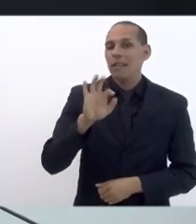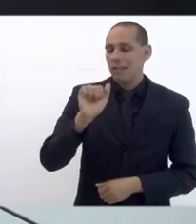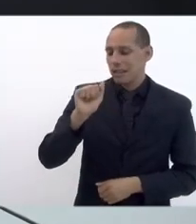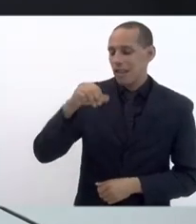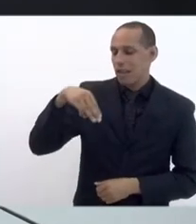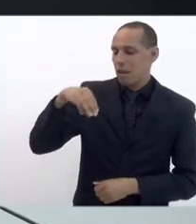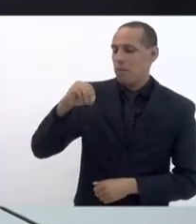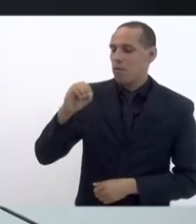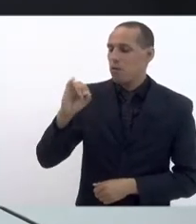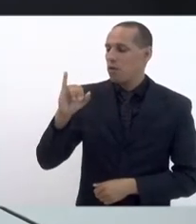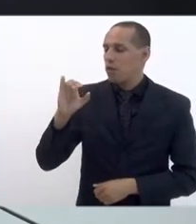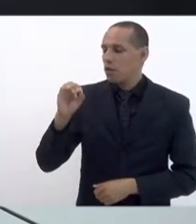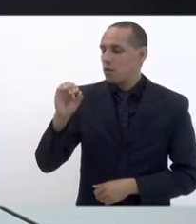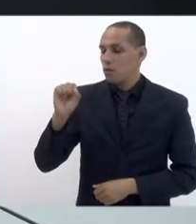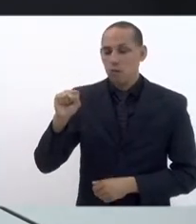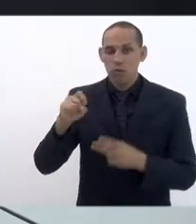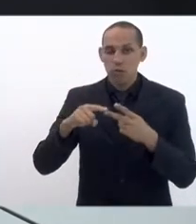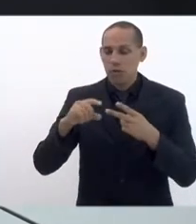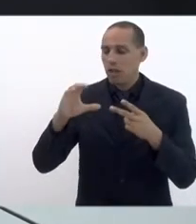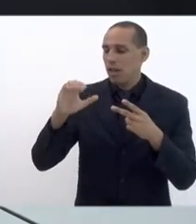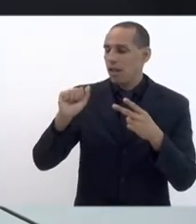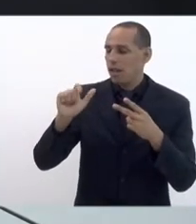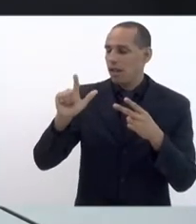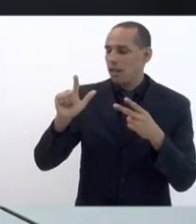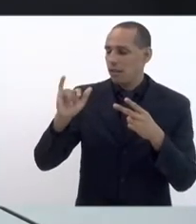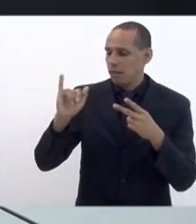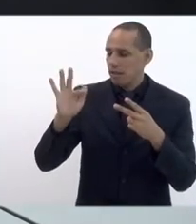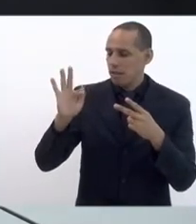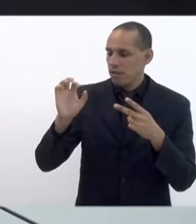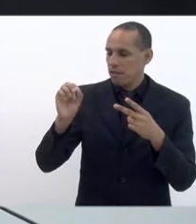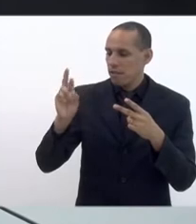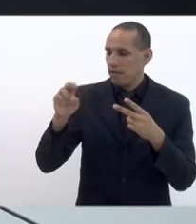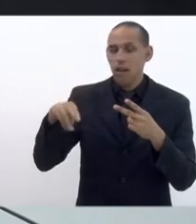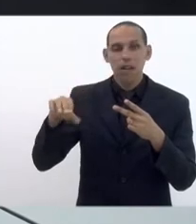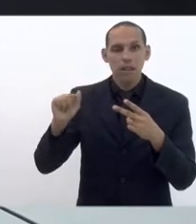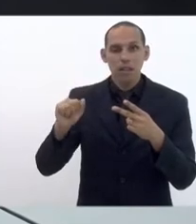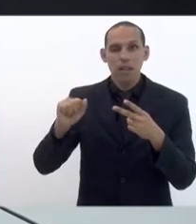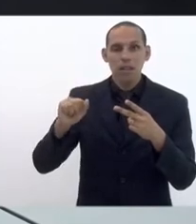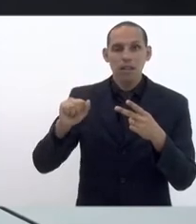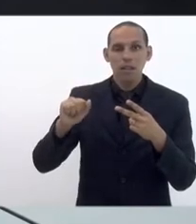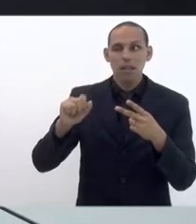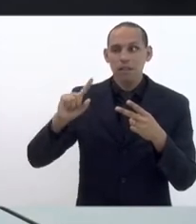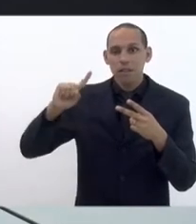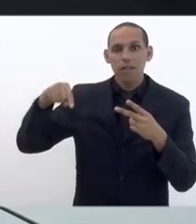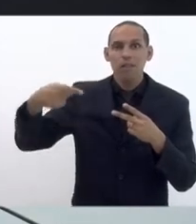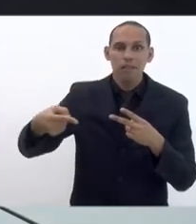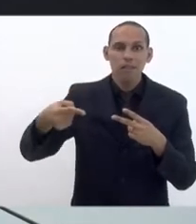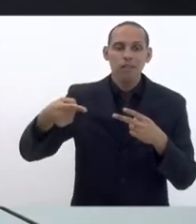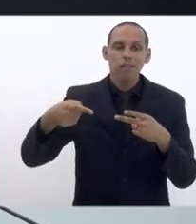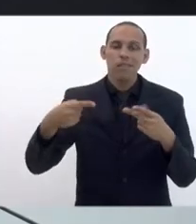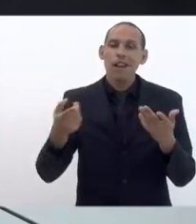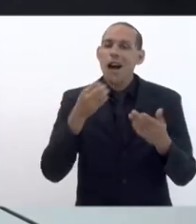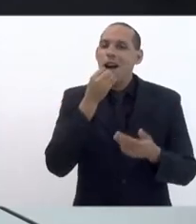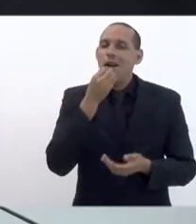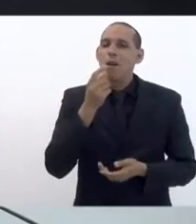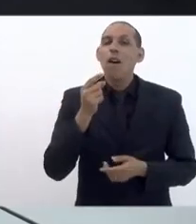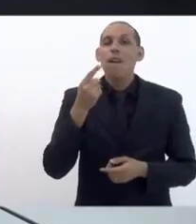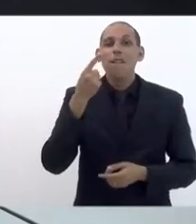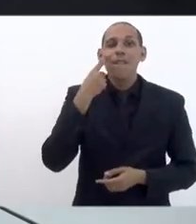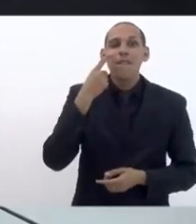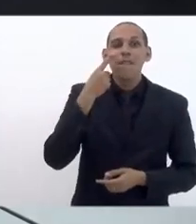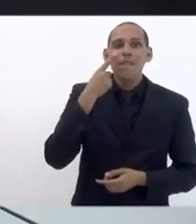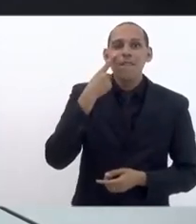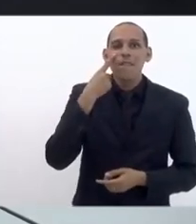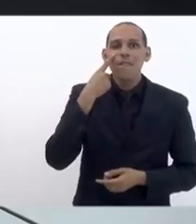de Califórnia foi depois. Então, eu estava querendo só ver qual foi a, botar entre parênteses, jurisprudência que